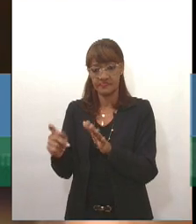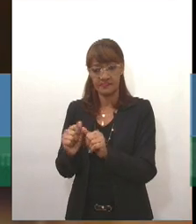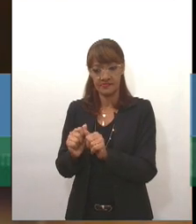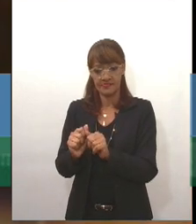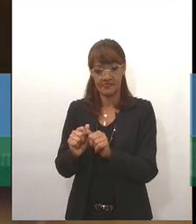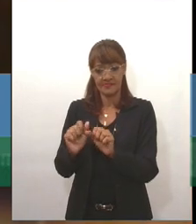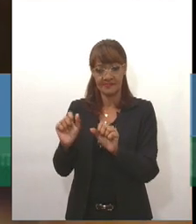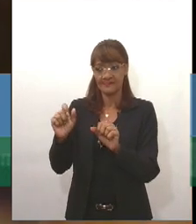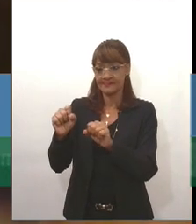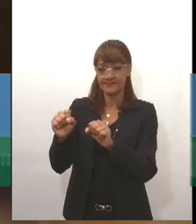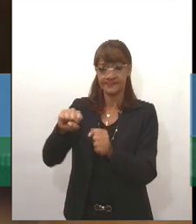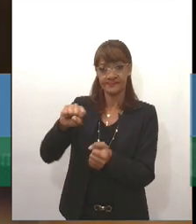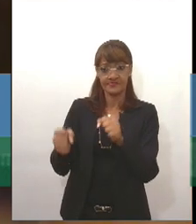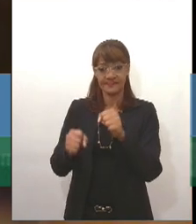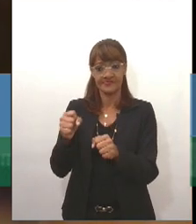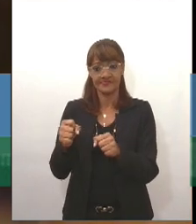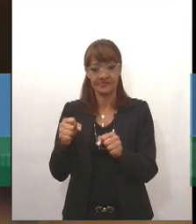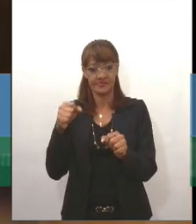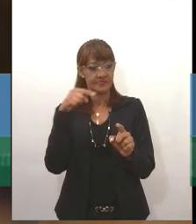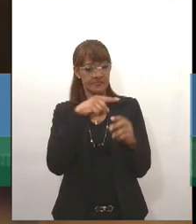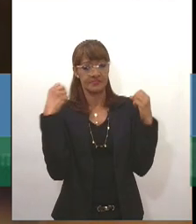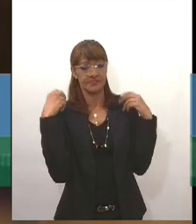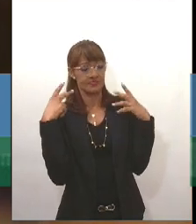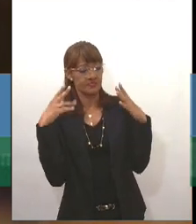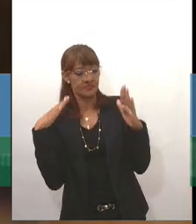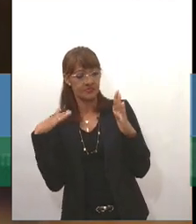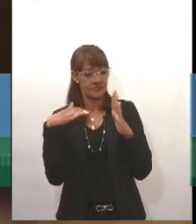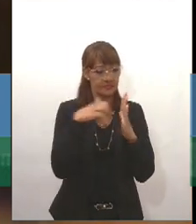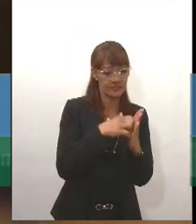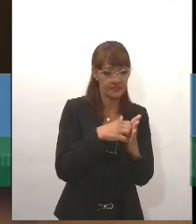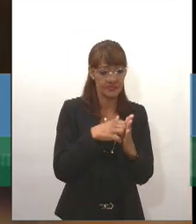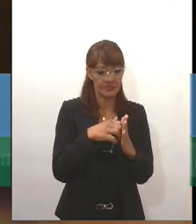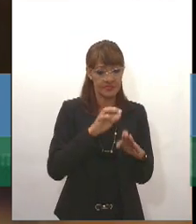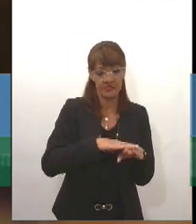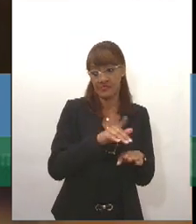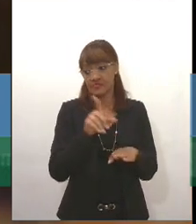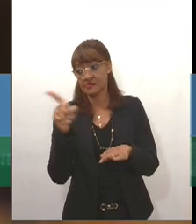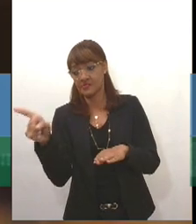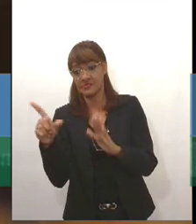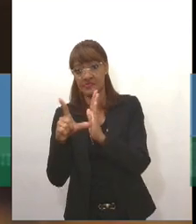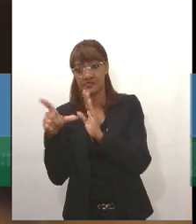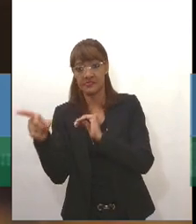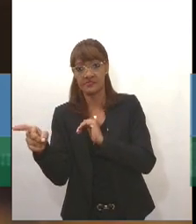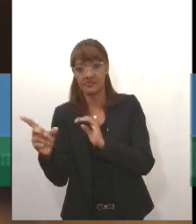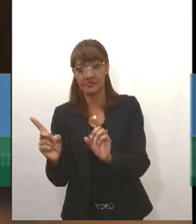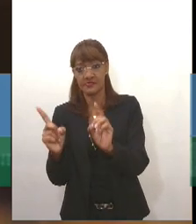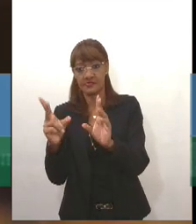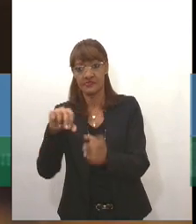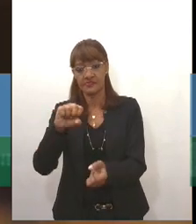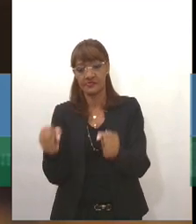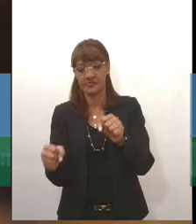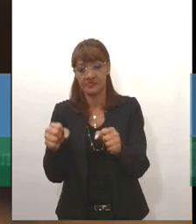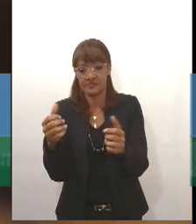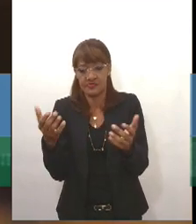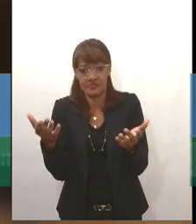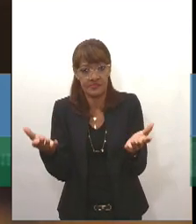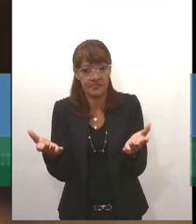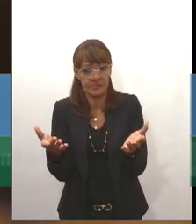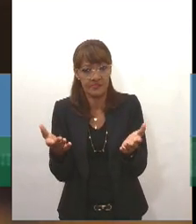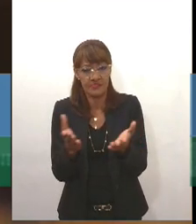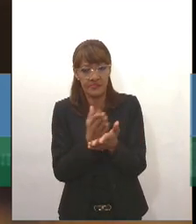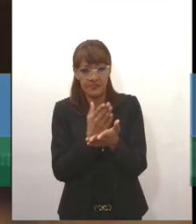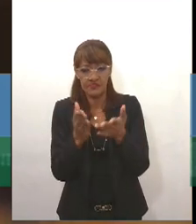atropelou alguém usando o automóvel fabricado por essa montadora Então são esses detalhes que tornam esse